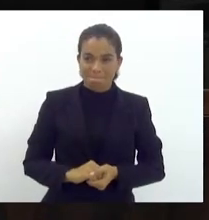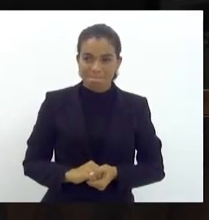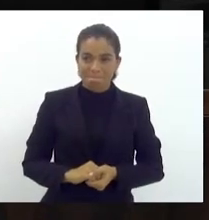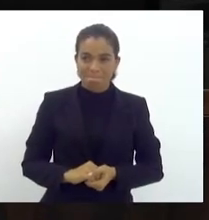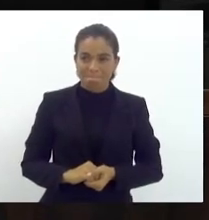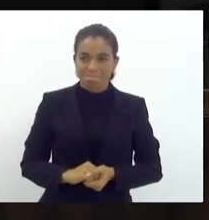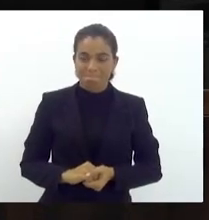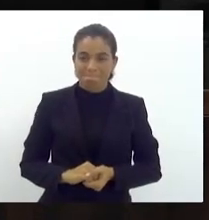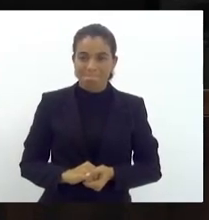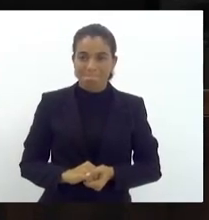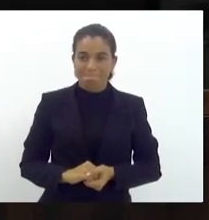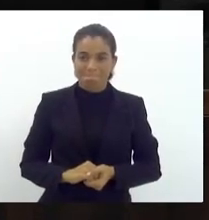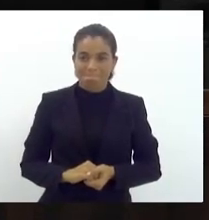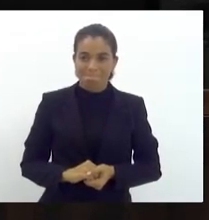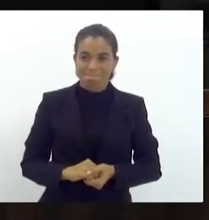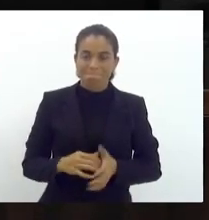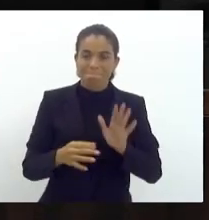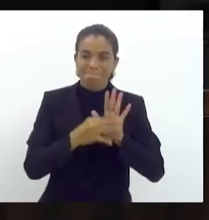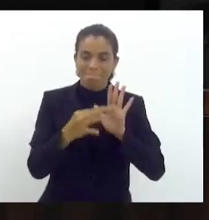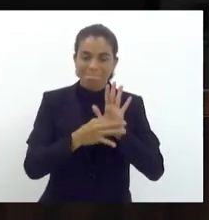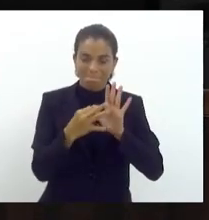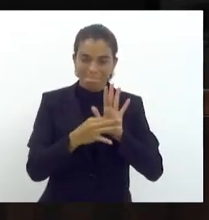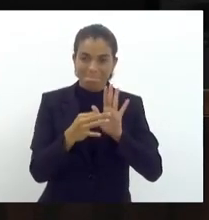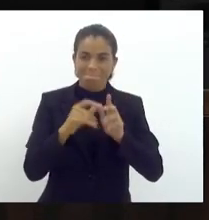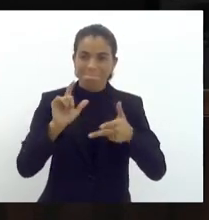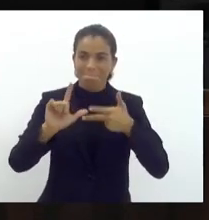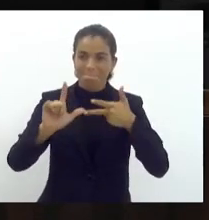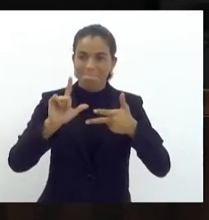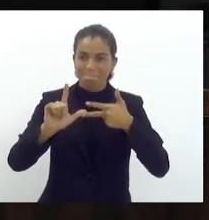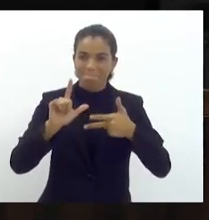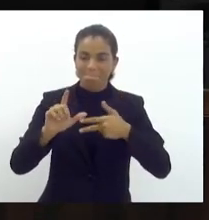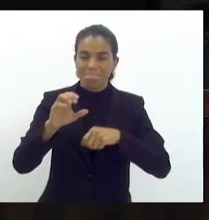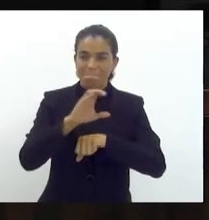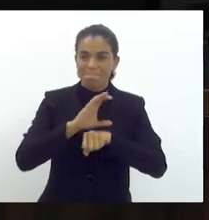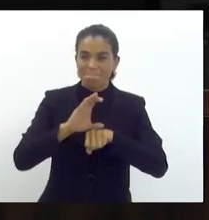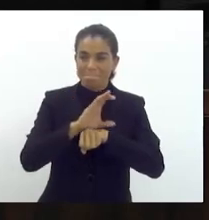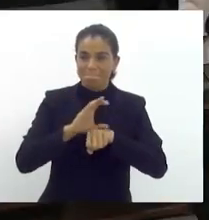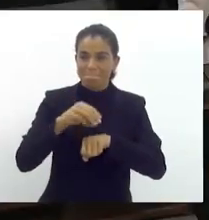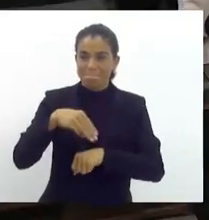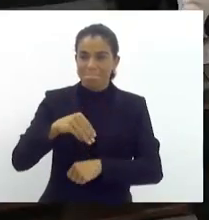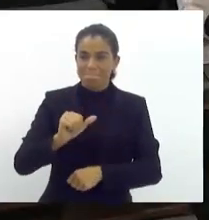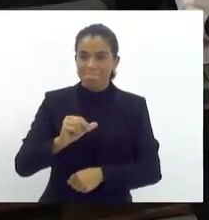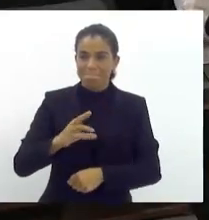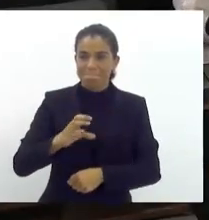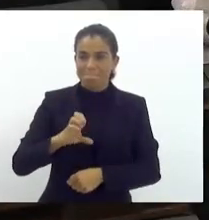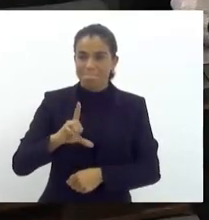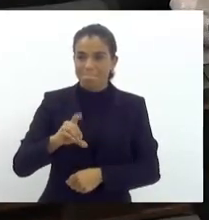para emitir parecer pela comissão de legislação constitucional Deputado Marcelo